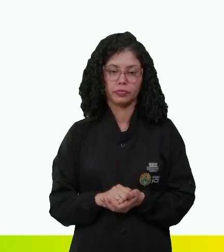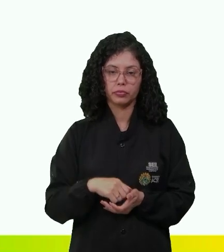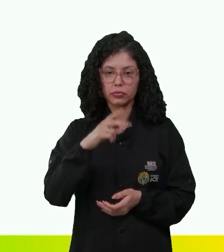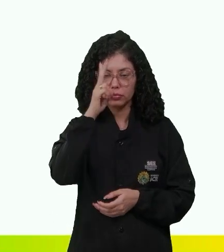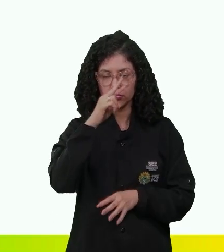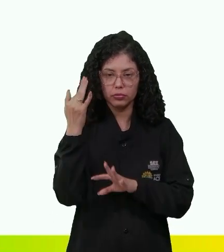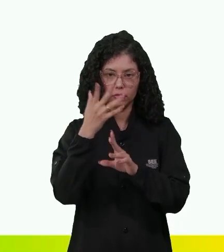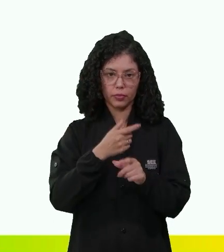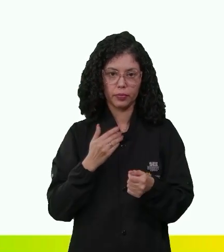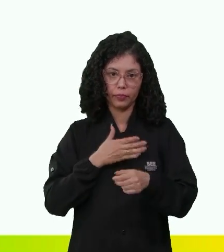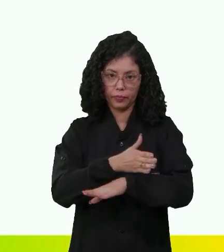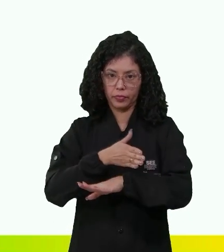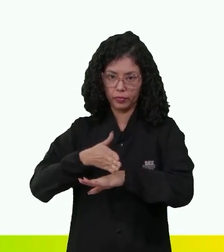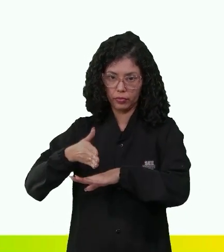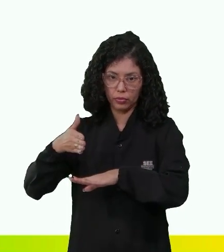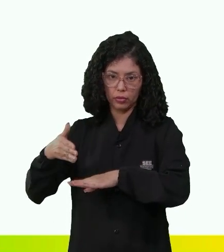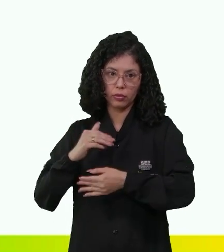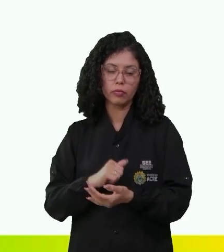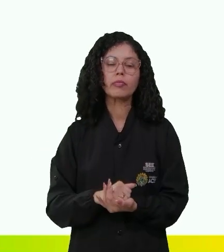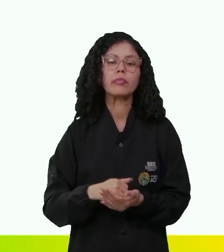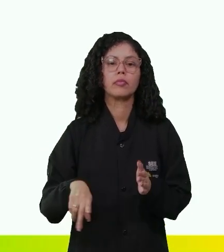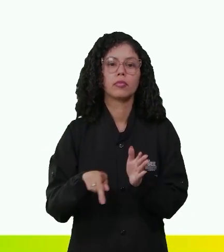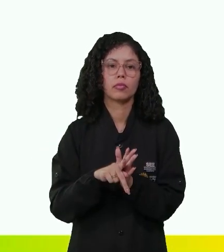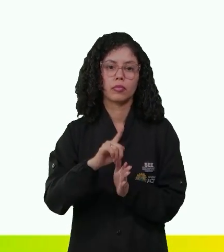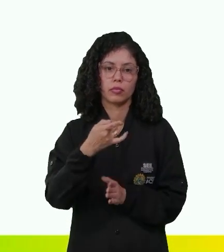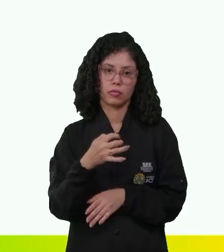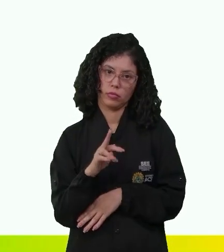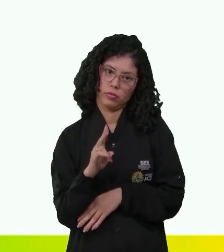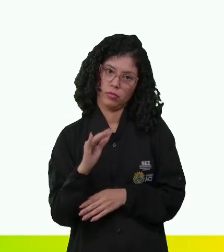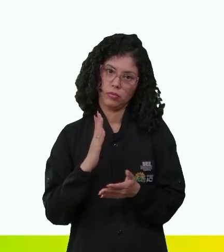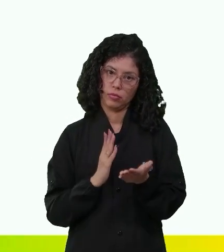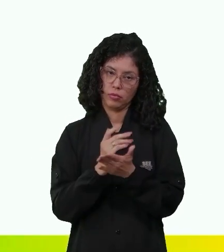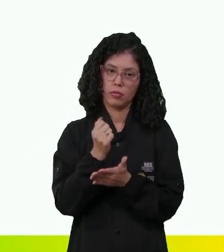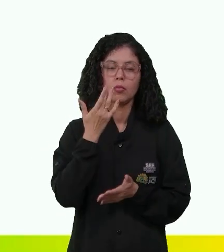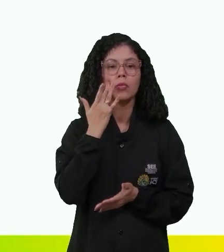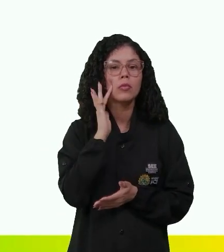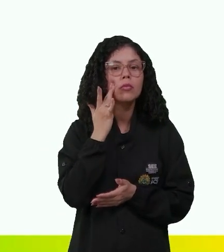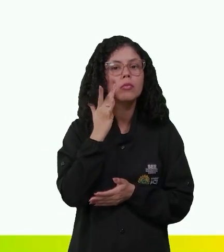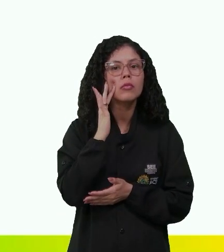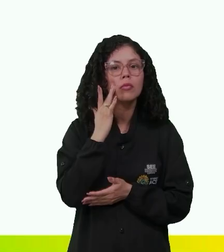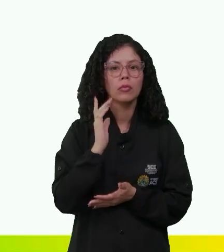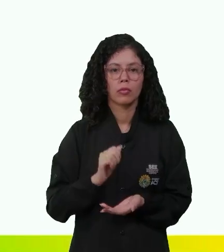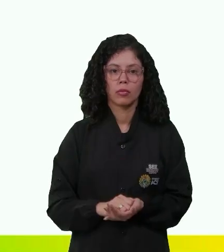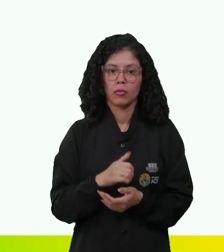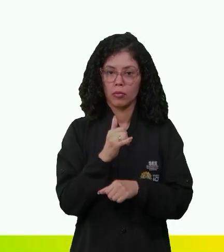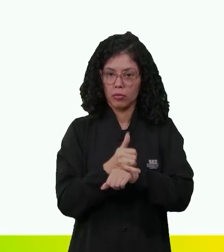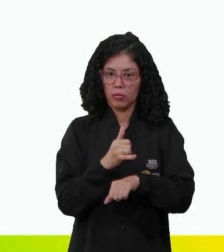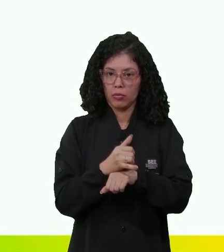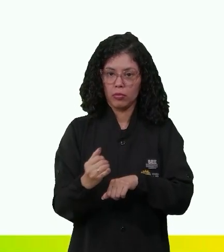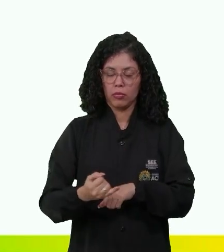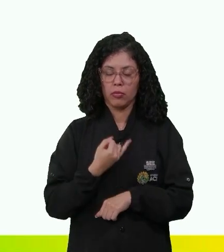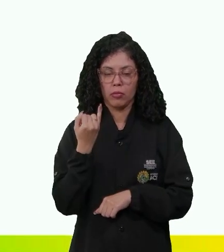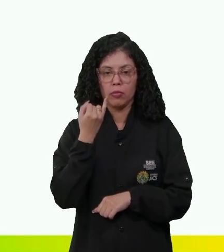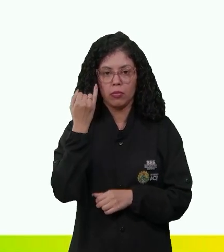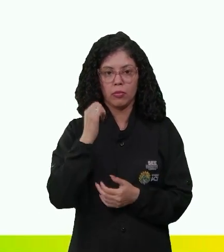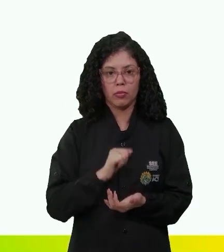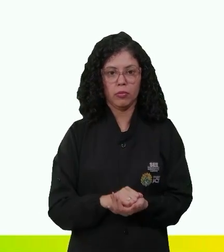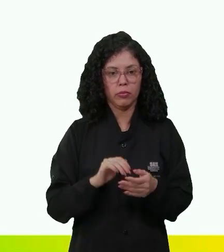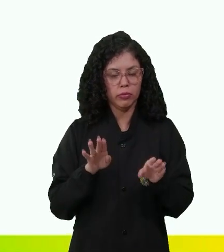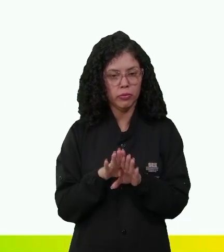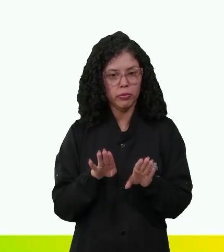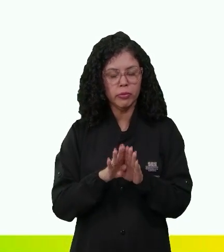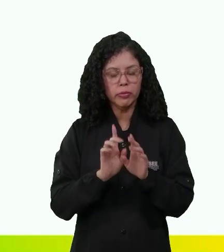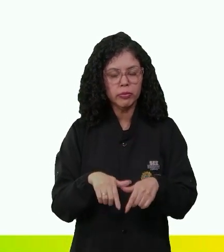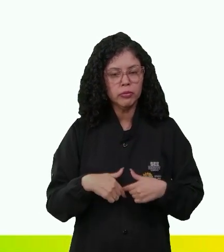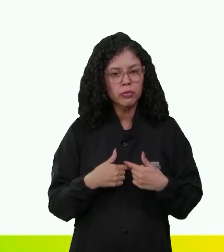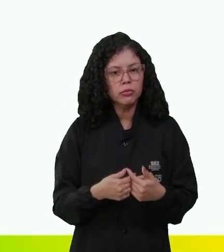relembrando, as entradas eram expedições em busca de ouro e metais preciosos e também de